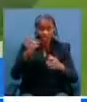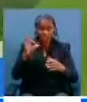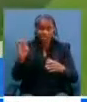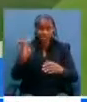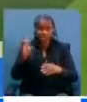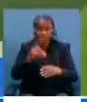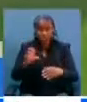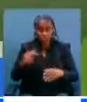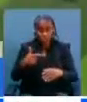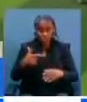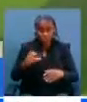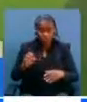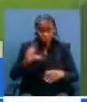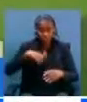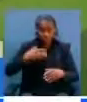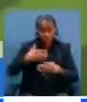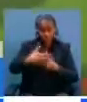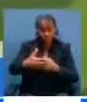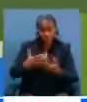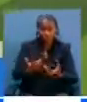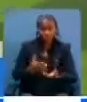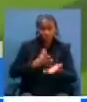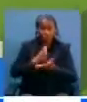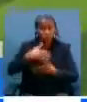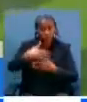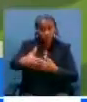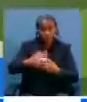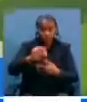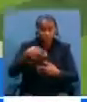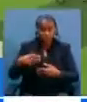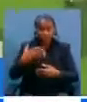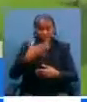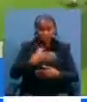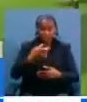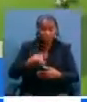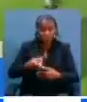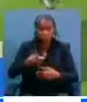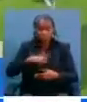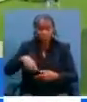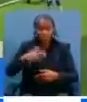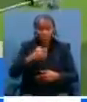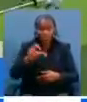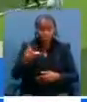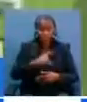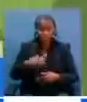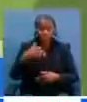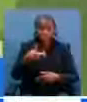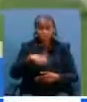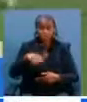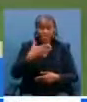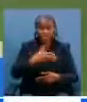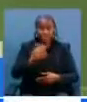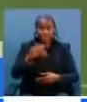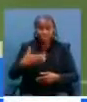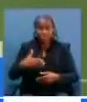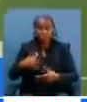continua à frente do gana que está no septo o jesi no lugar ea tanzânia que está no lugar 131 do